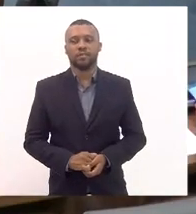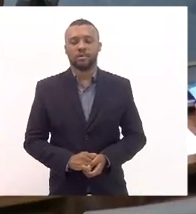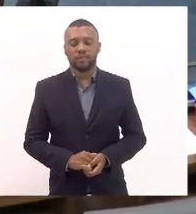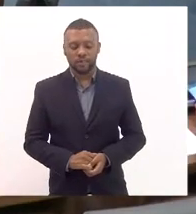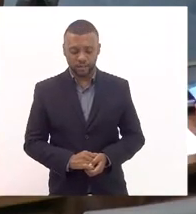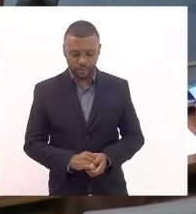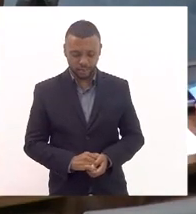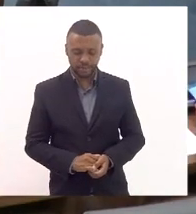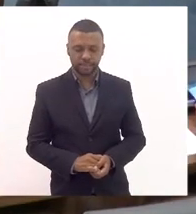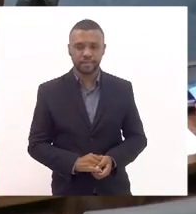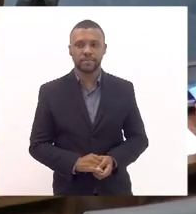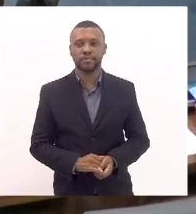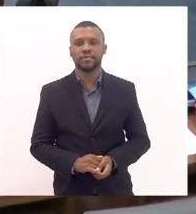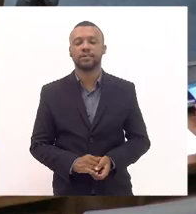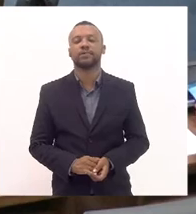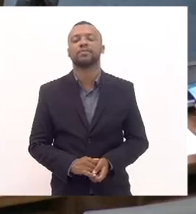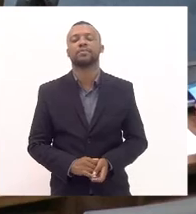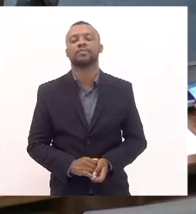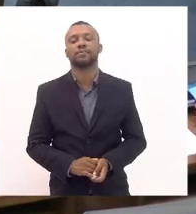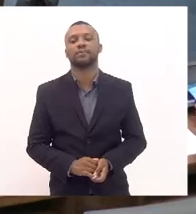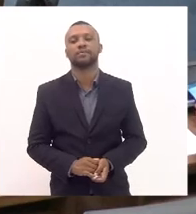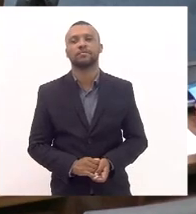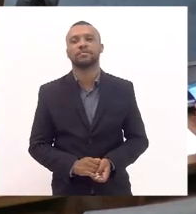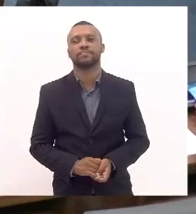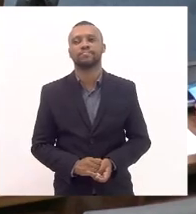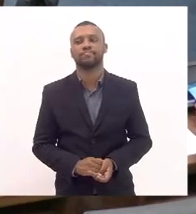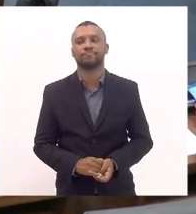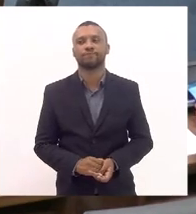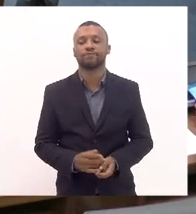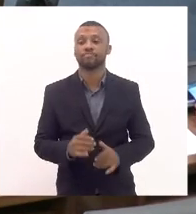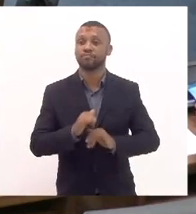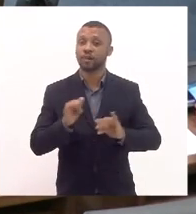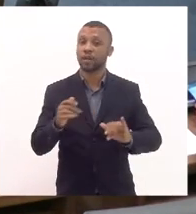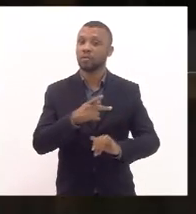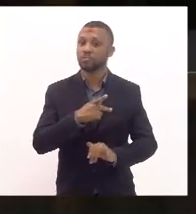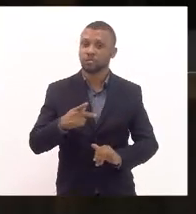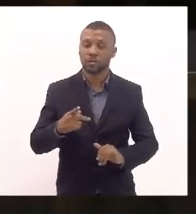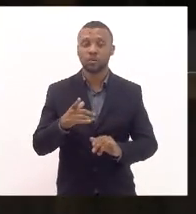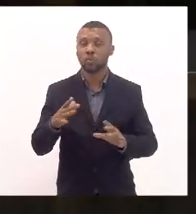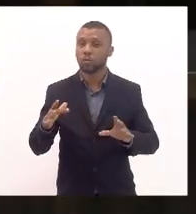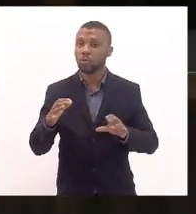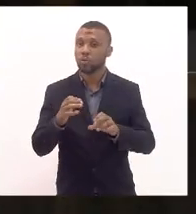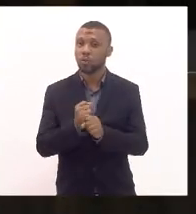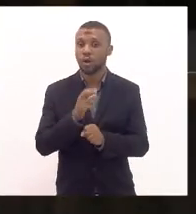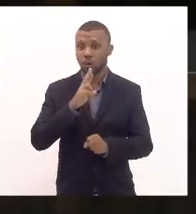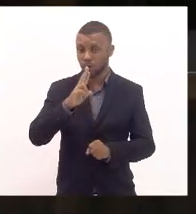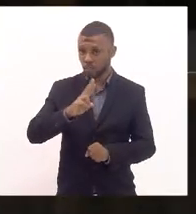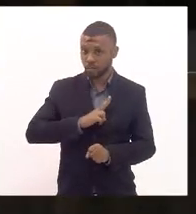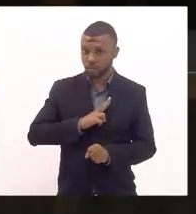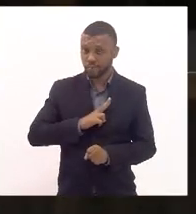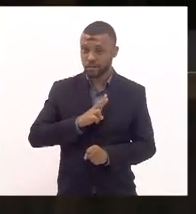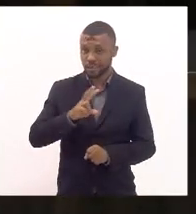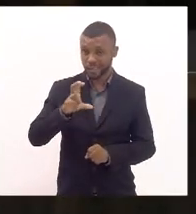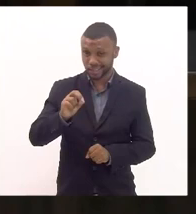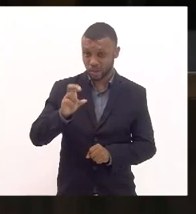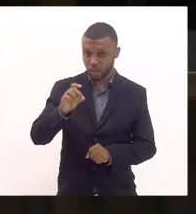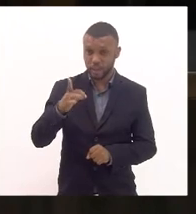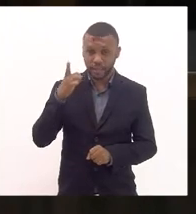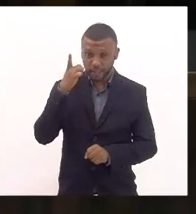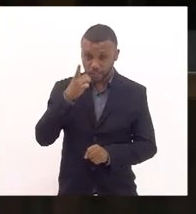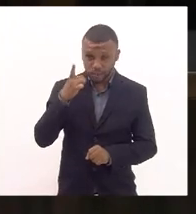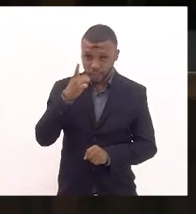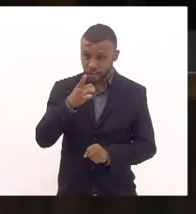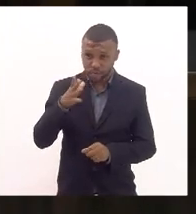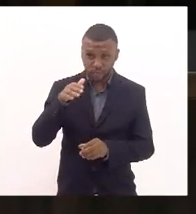E aí a presidência proclama o resultado votaram 50 senhores